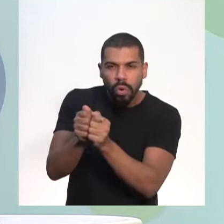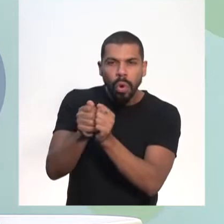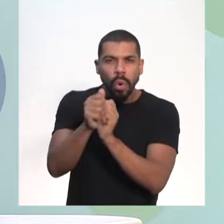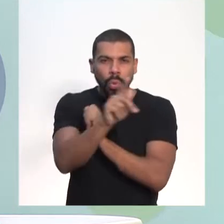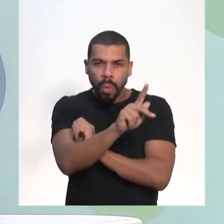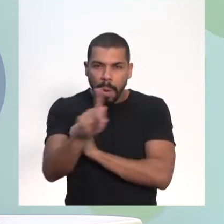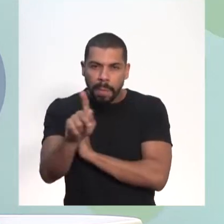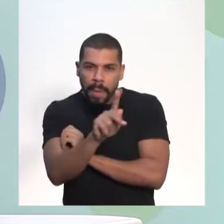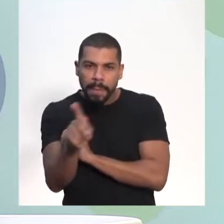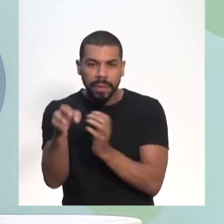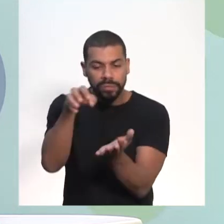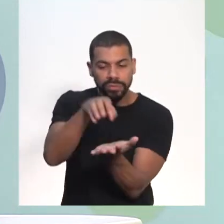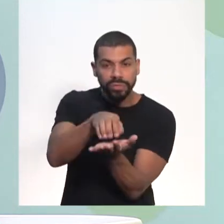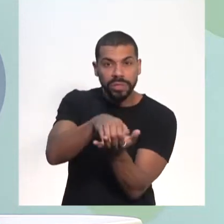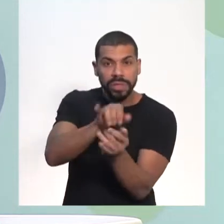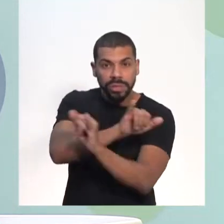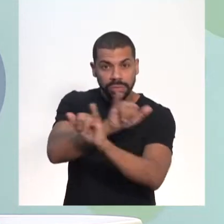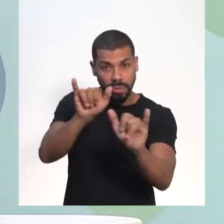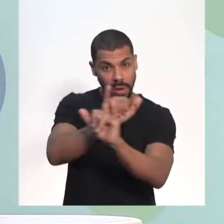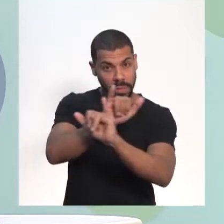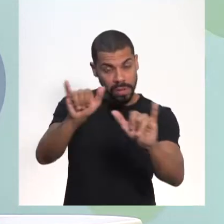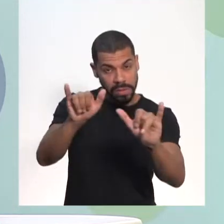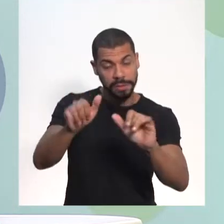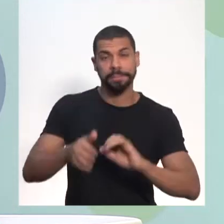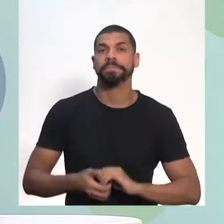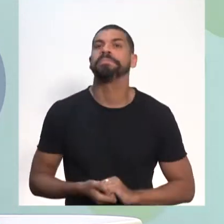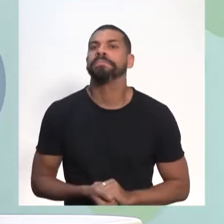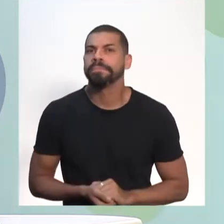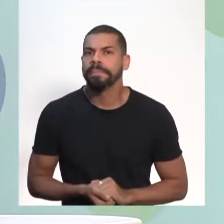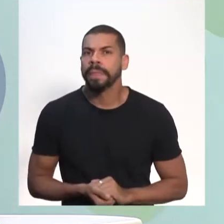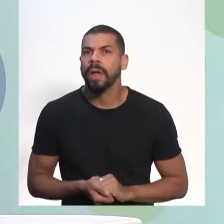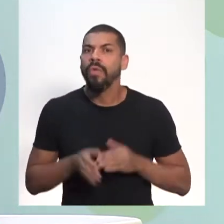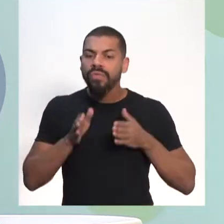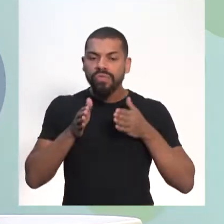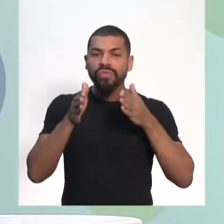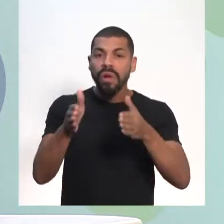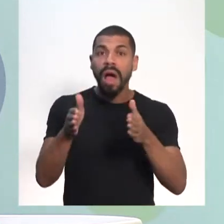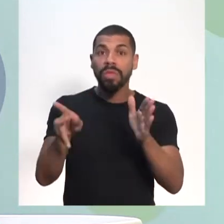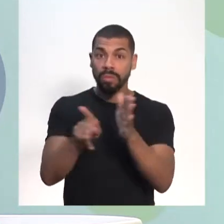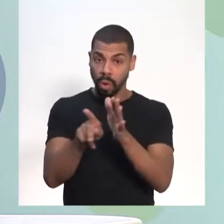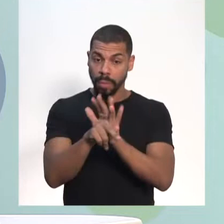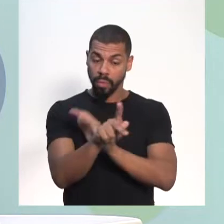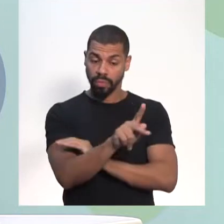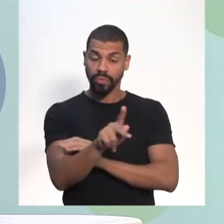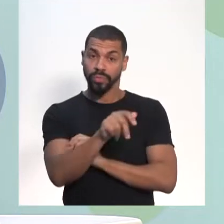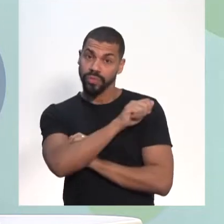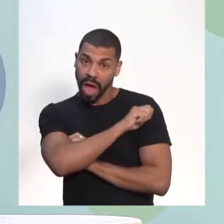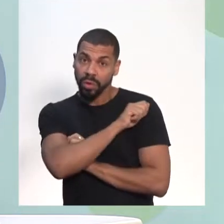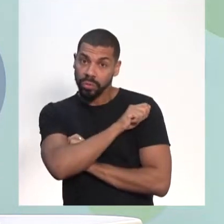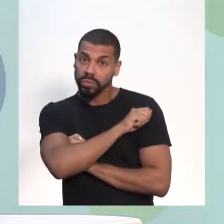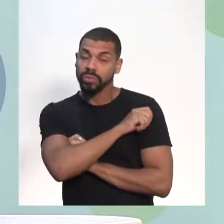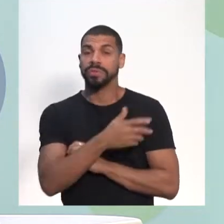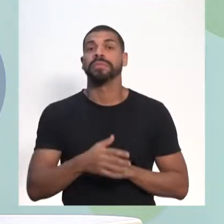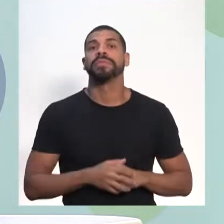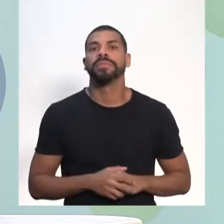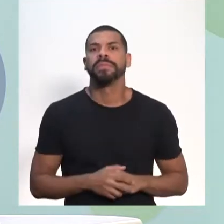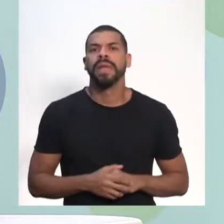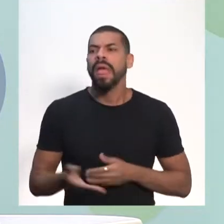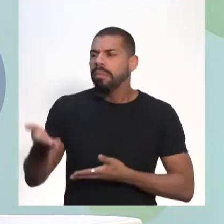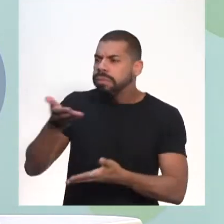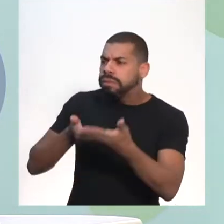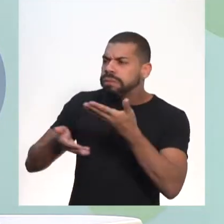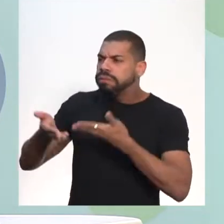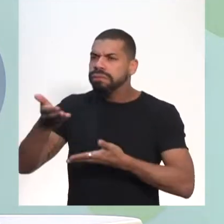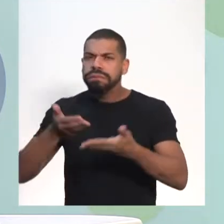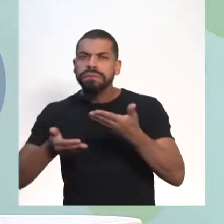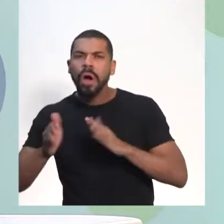aqui nos nossos canais do Centro de Mídias, que são voltados para os estudantes, né, para fazer a articulação de tudo isso, né, articular